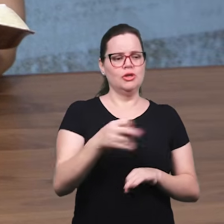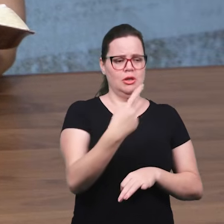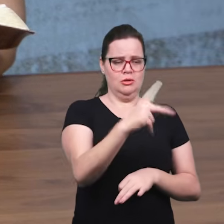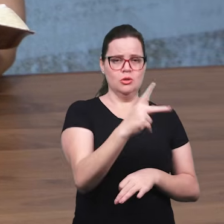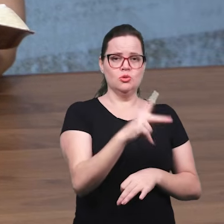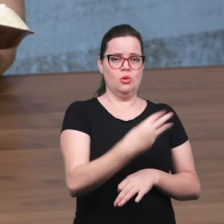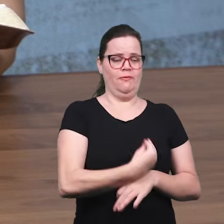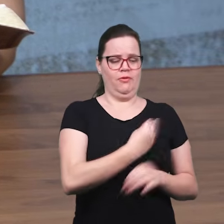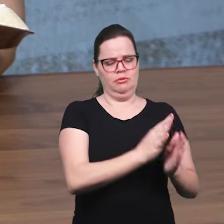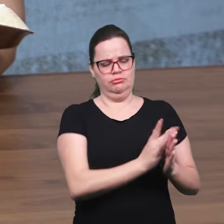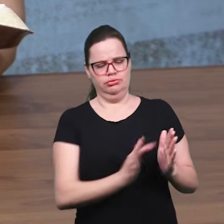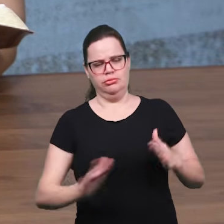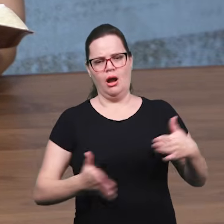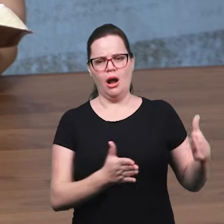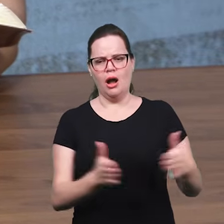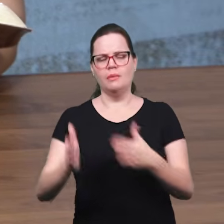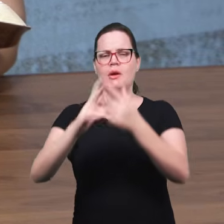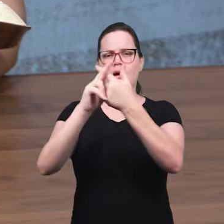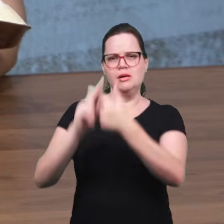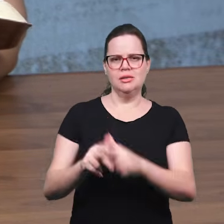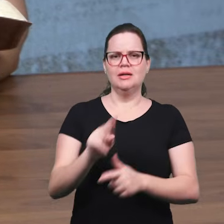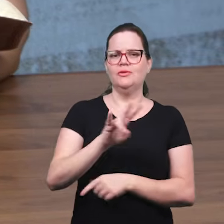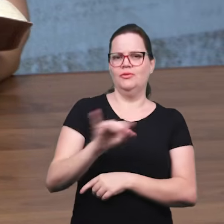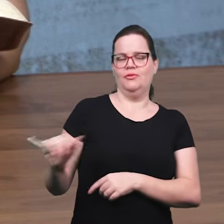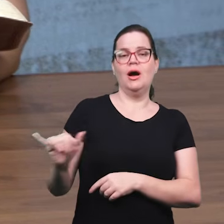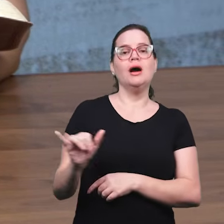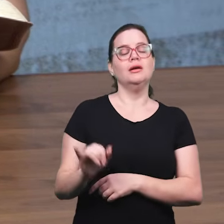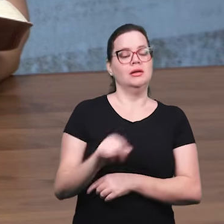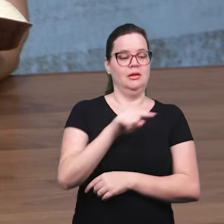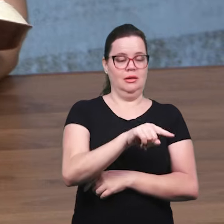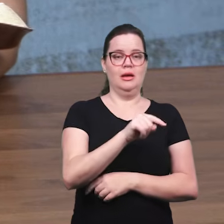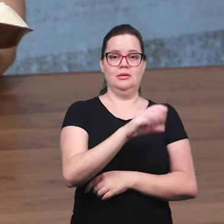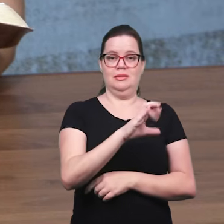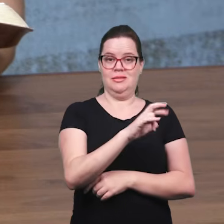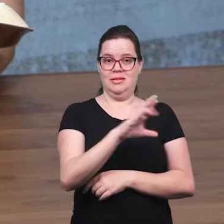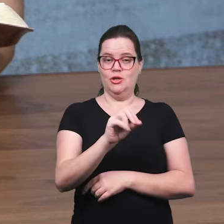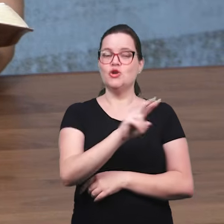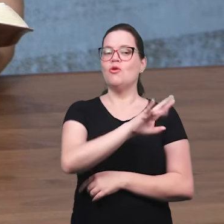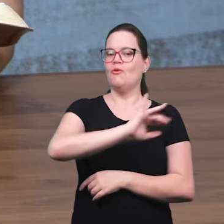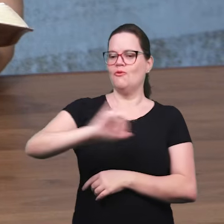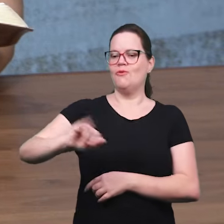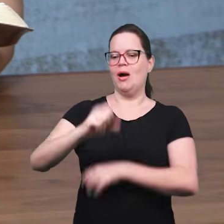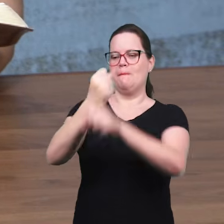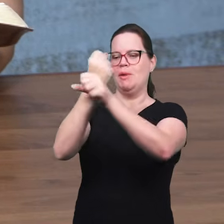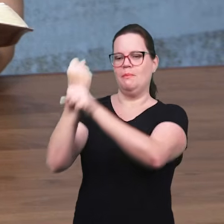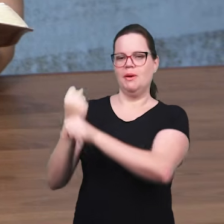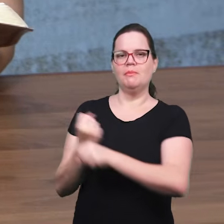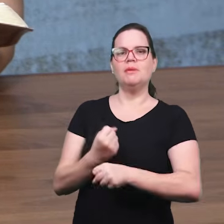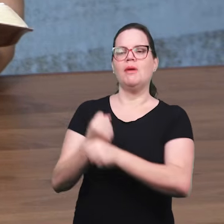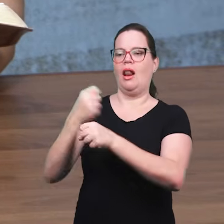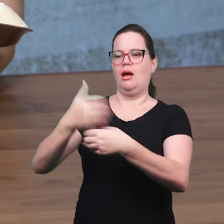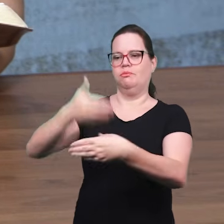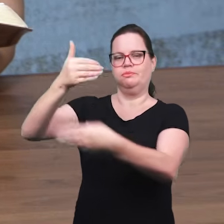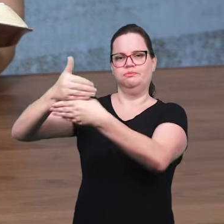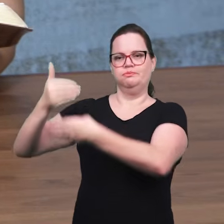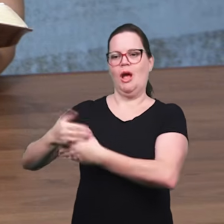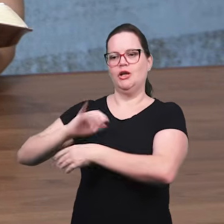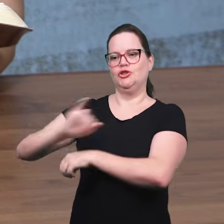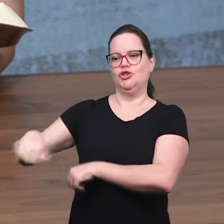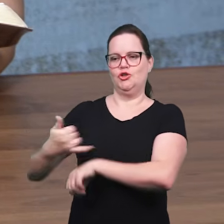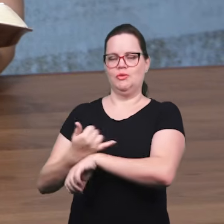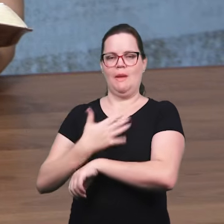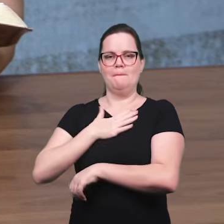endireitarei. Ele edificará a minha cidade e soltará os meus cativos, não